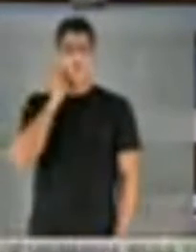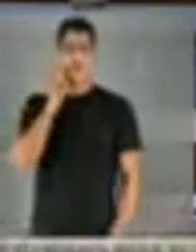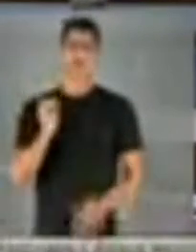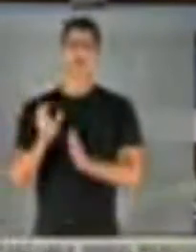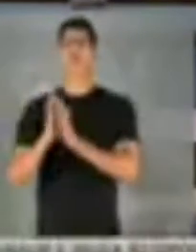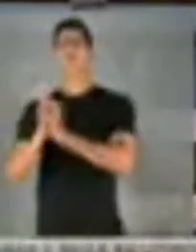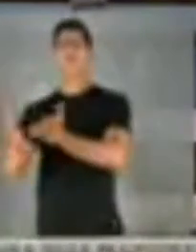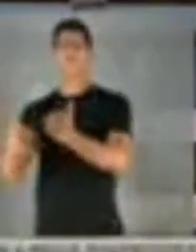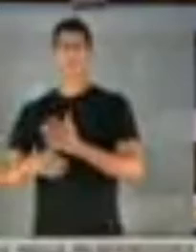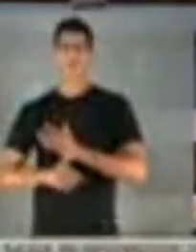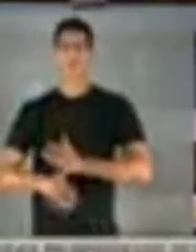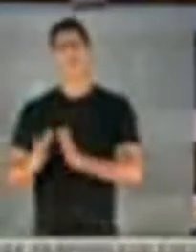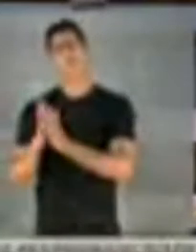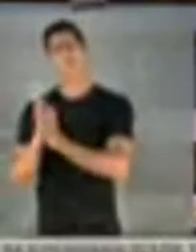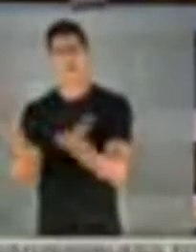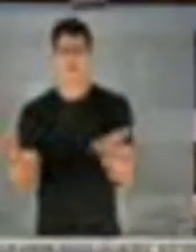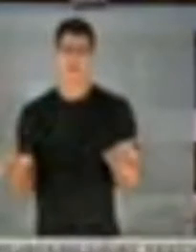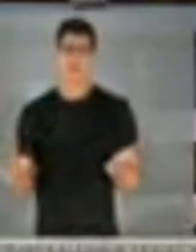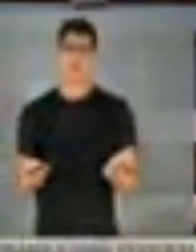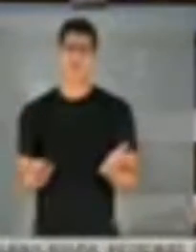favor.